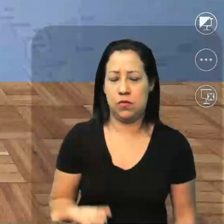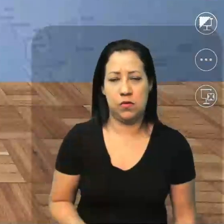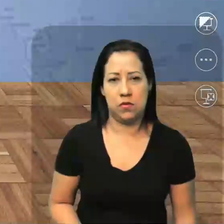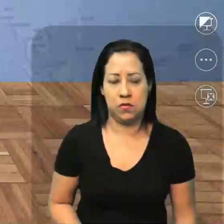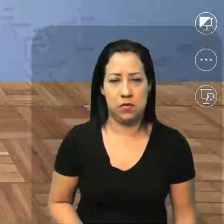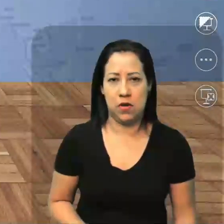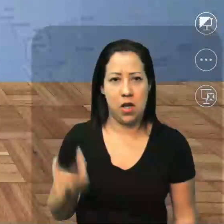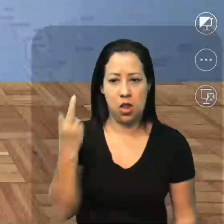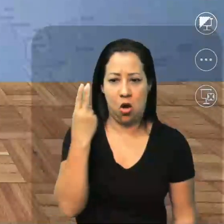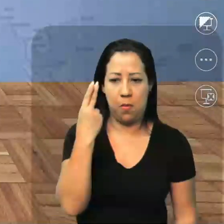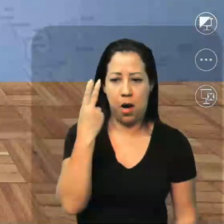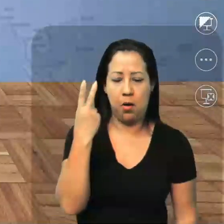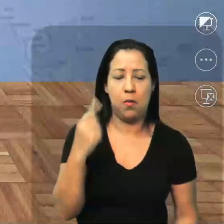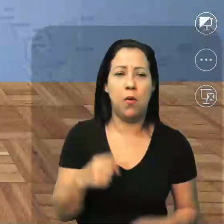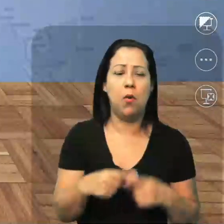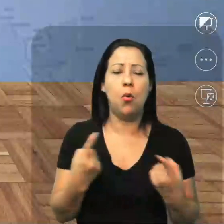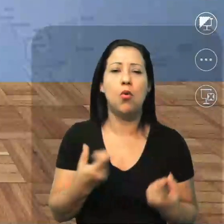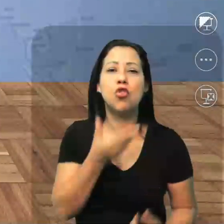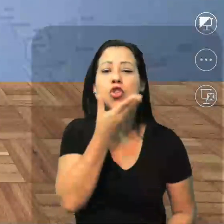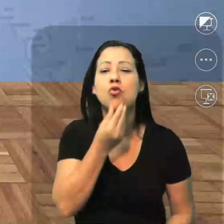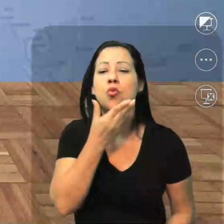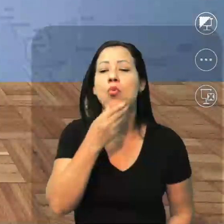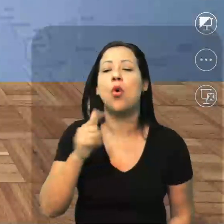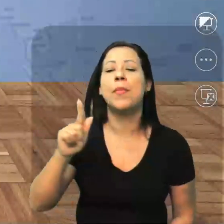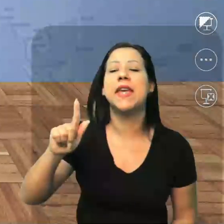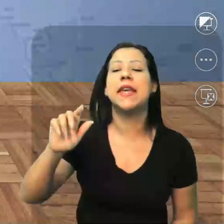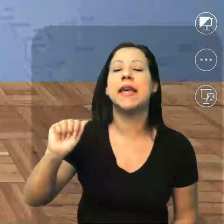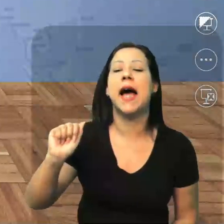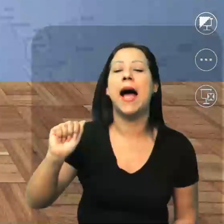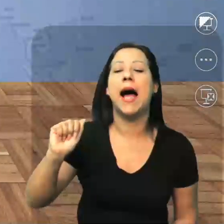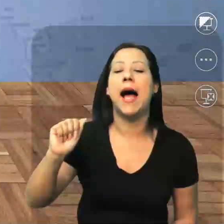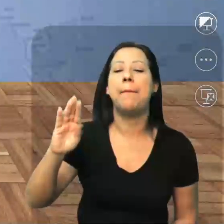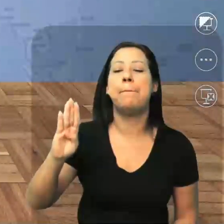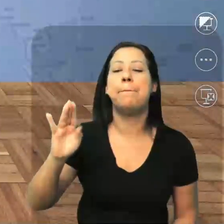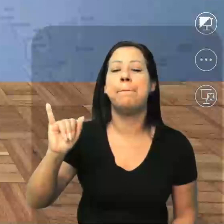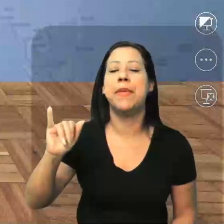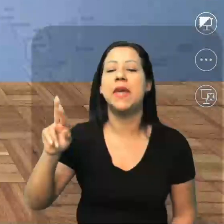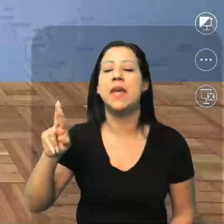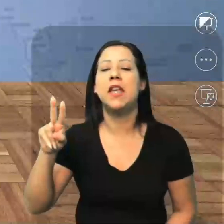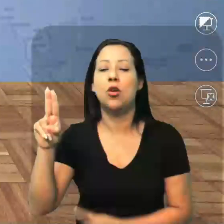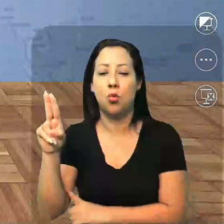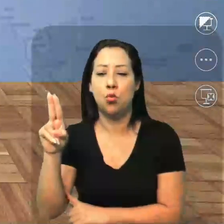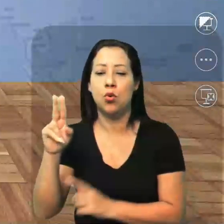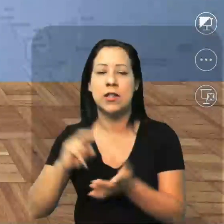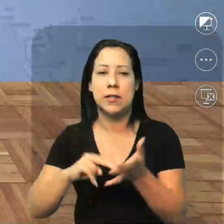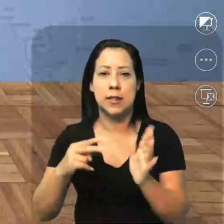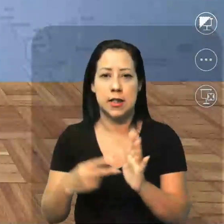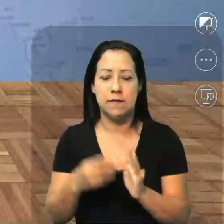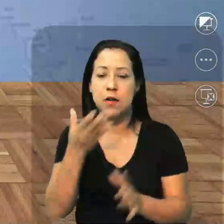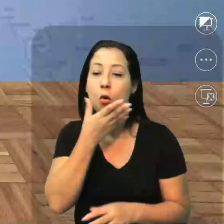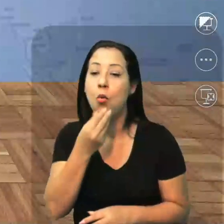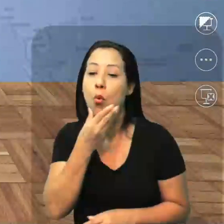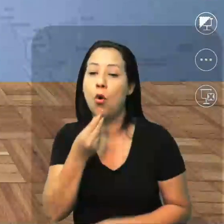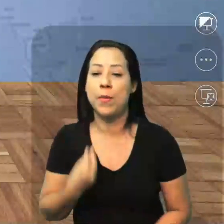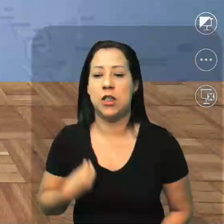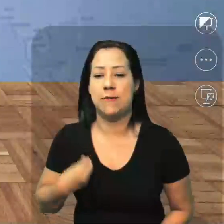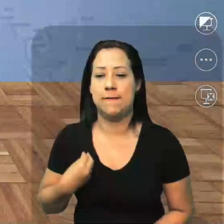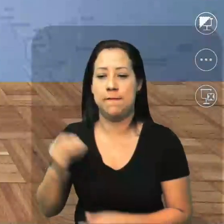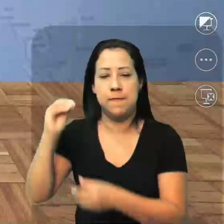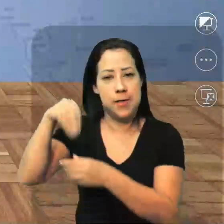Esse homem que você encontra nos lixões. Isso é um problema social. O Enem trabalha isso?